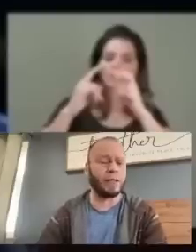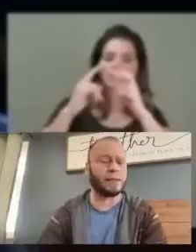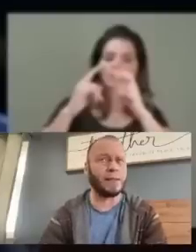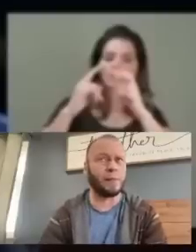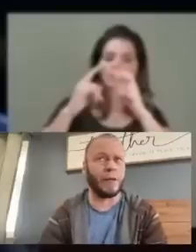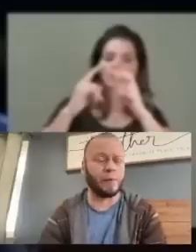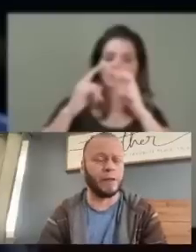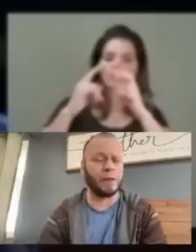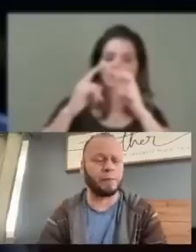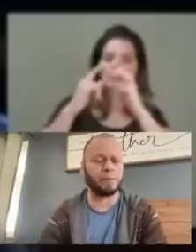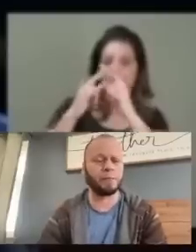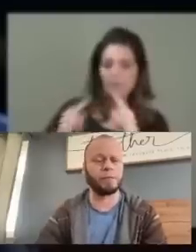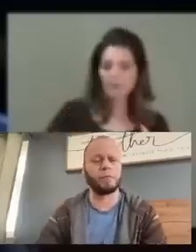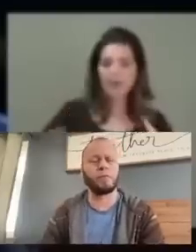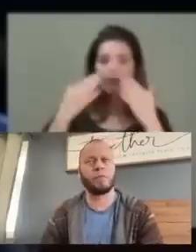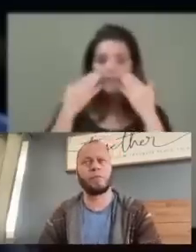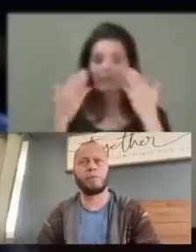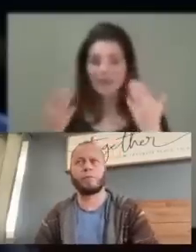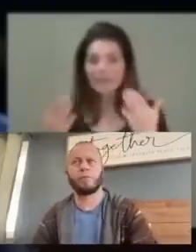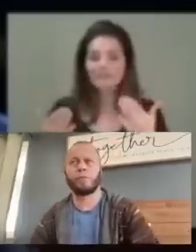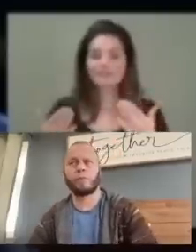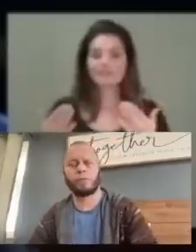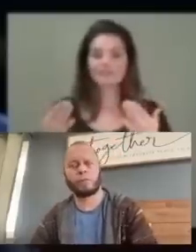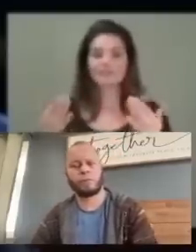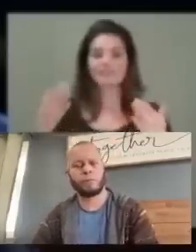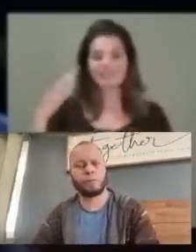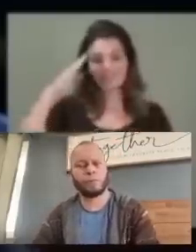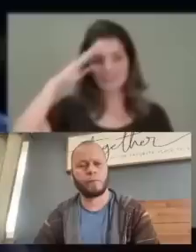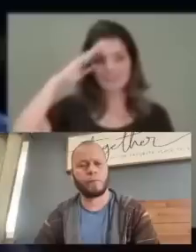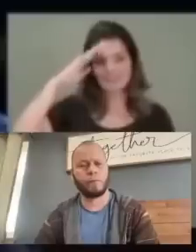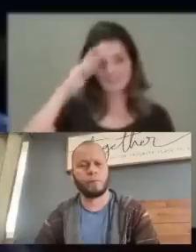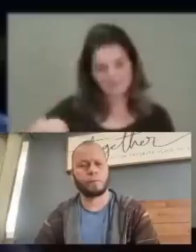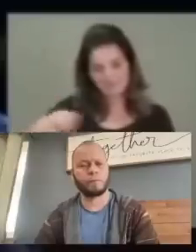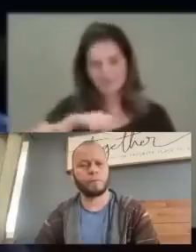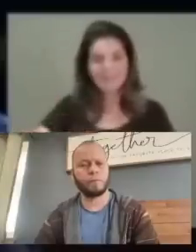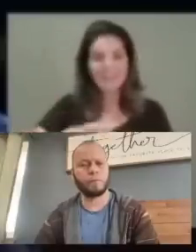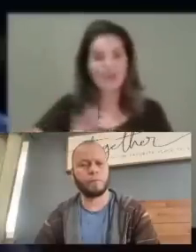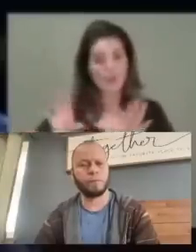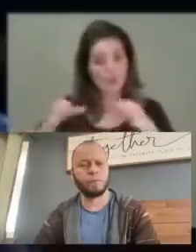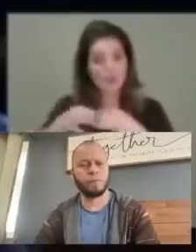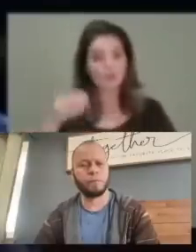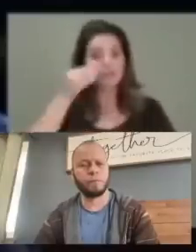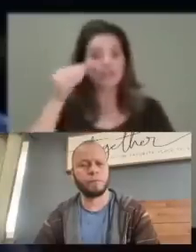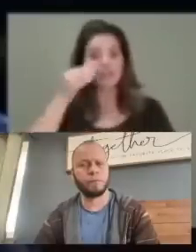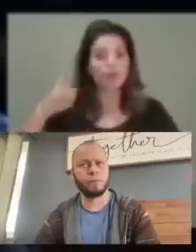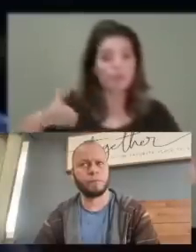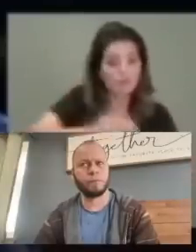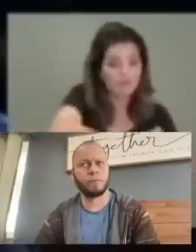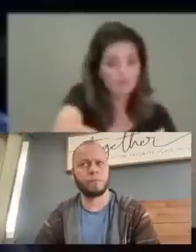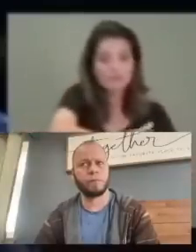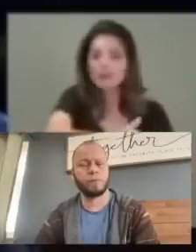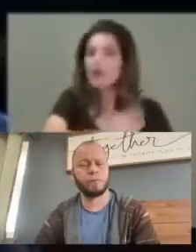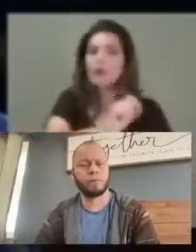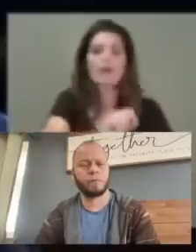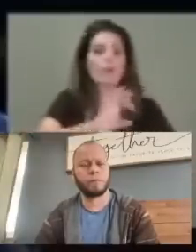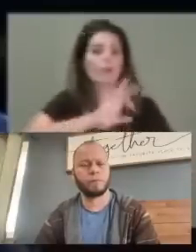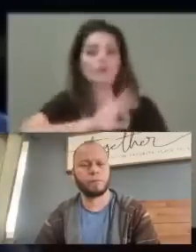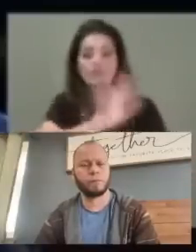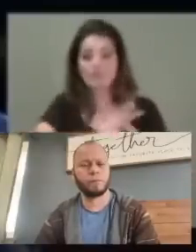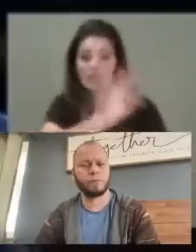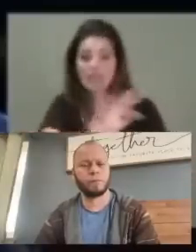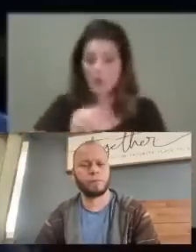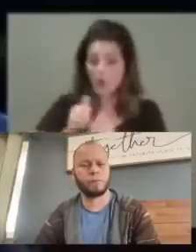abertura da cpmi um grupo pronto e era o grupo que tinha tentado invadir a polícia federal e que queimou os ônibus